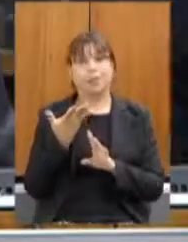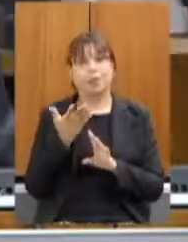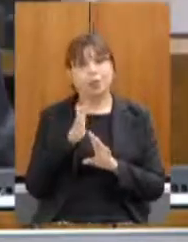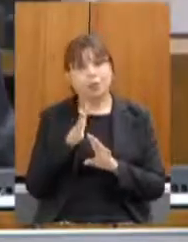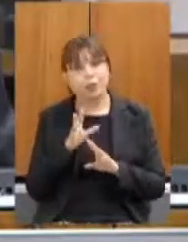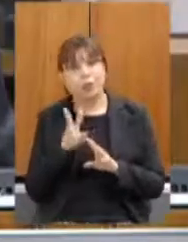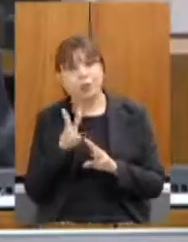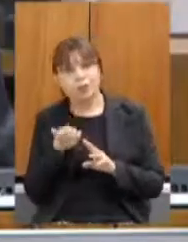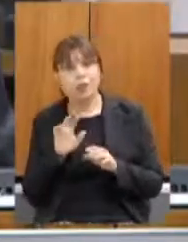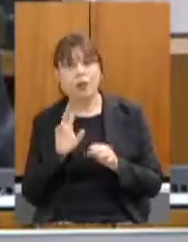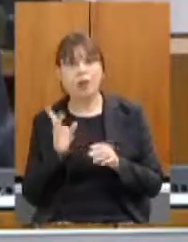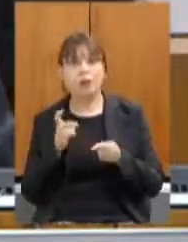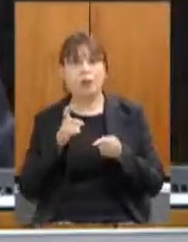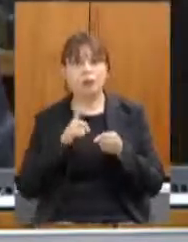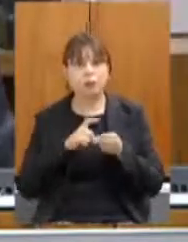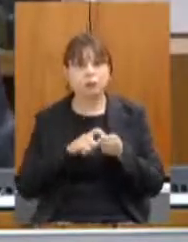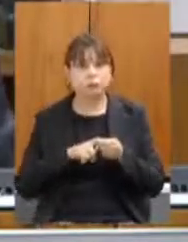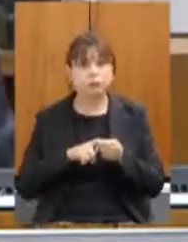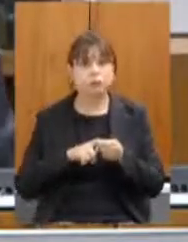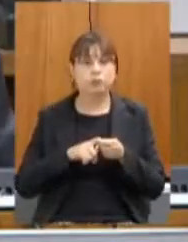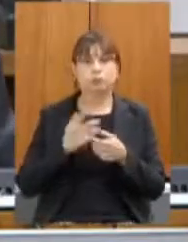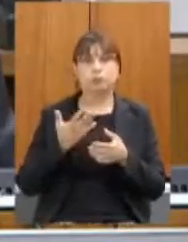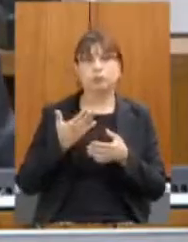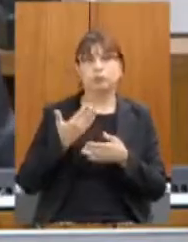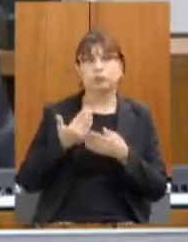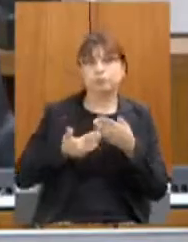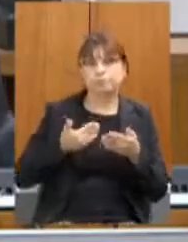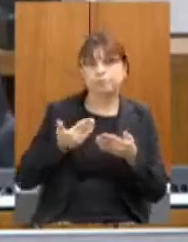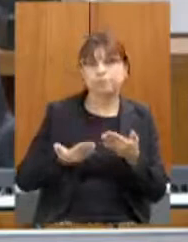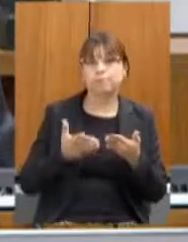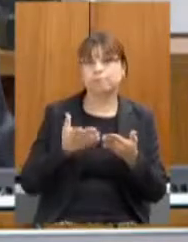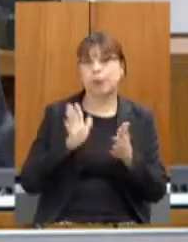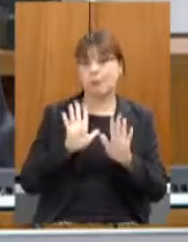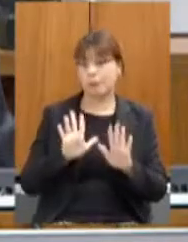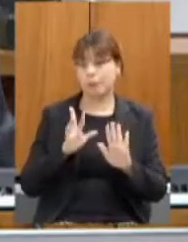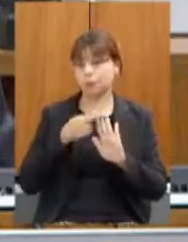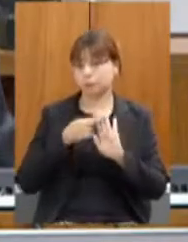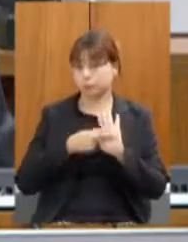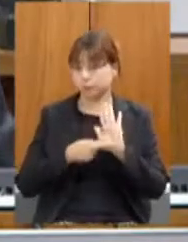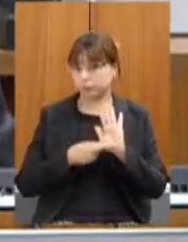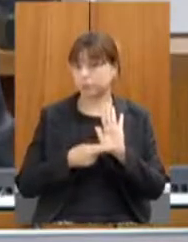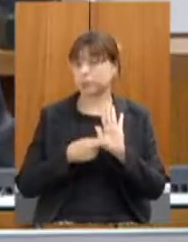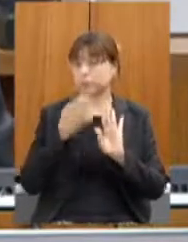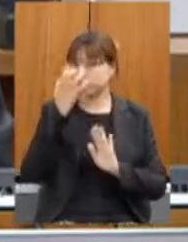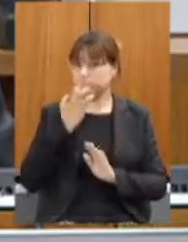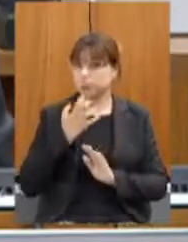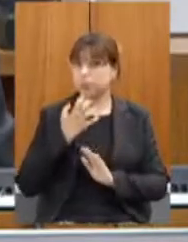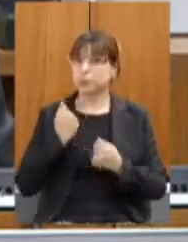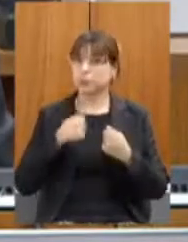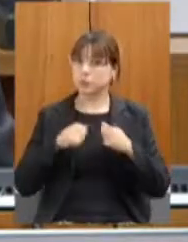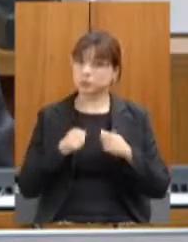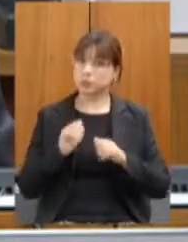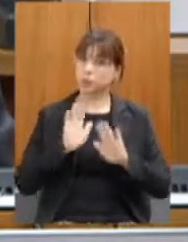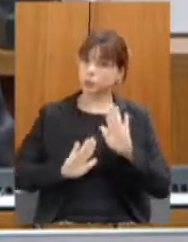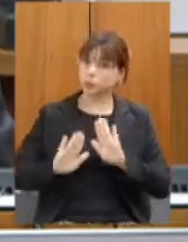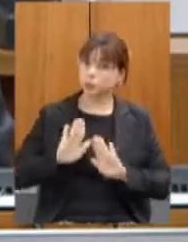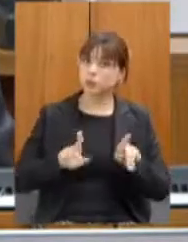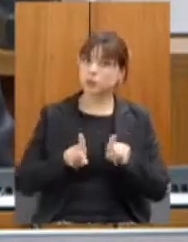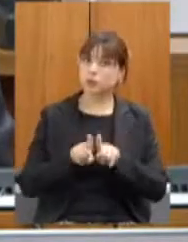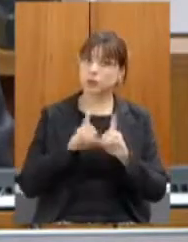aulas naturalmente com protocolos rígidos com necessidade de cuidado de distanciamento